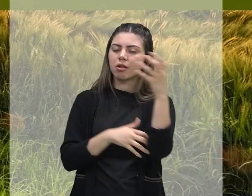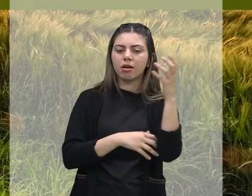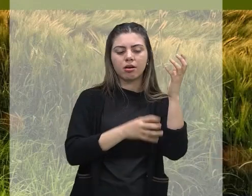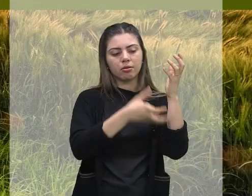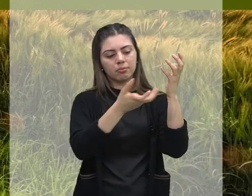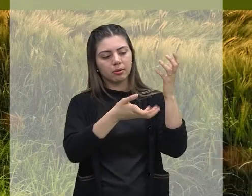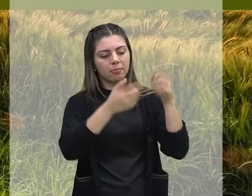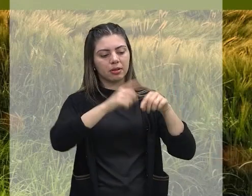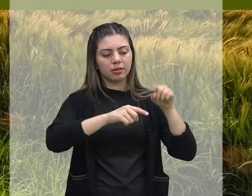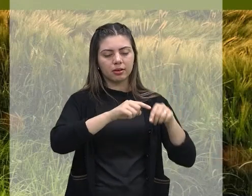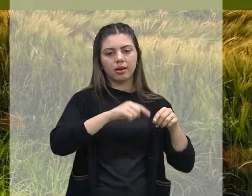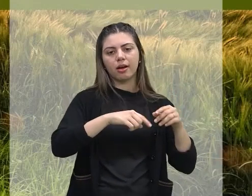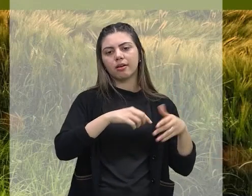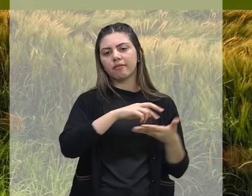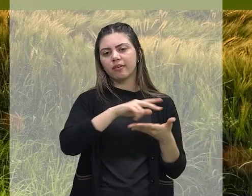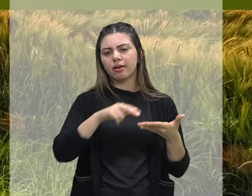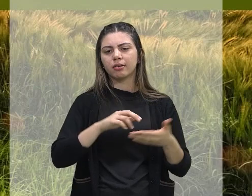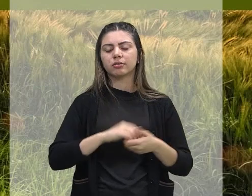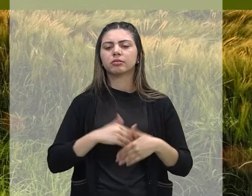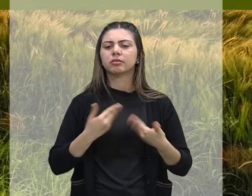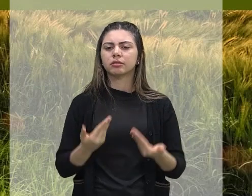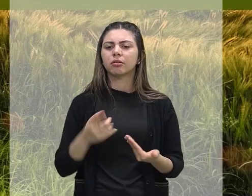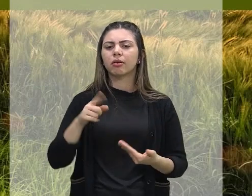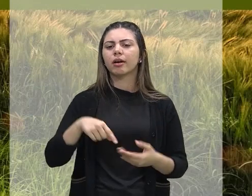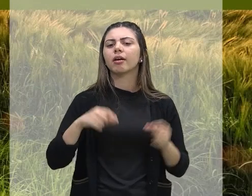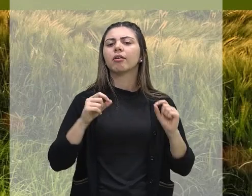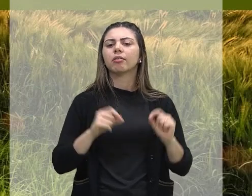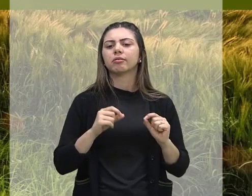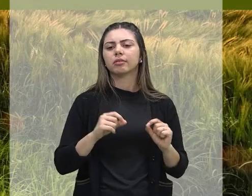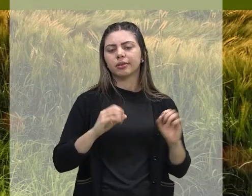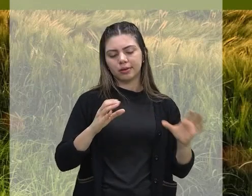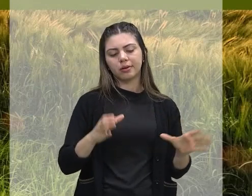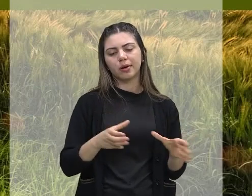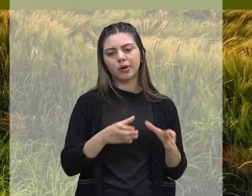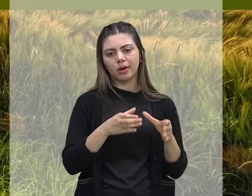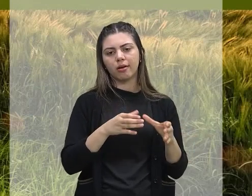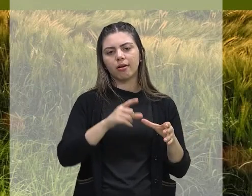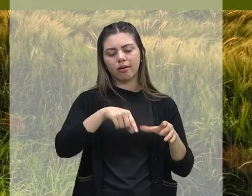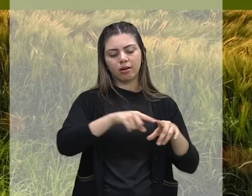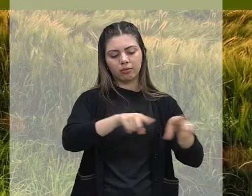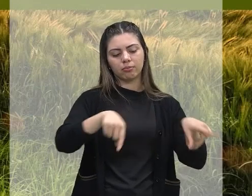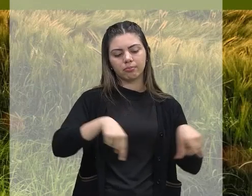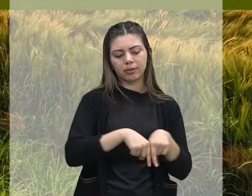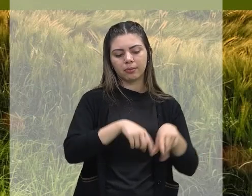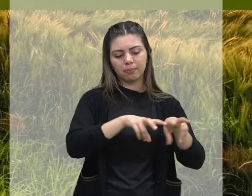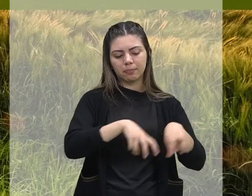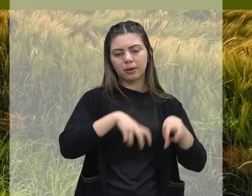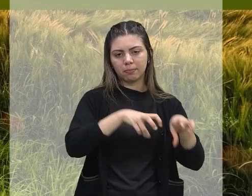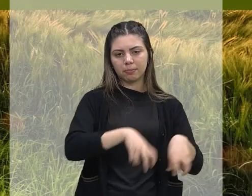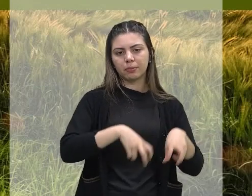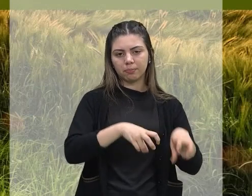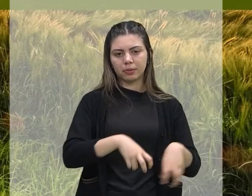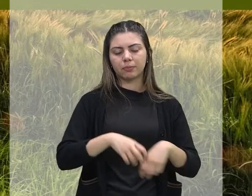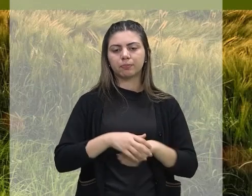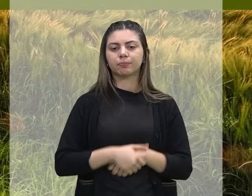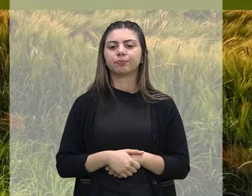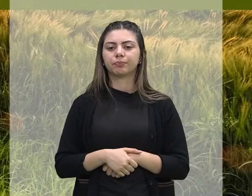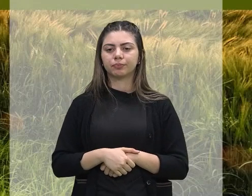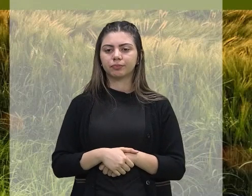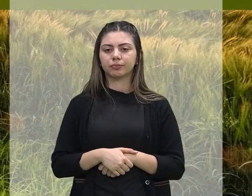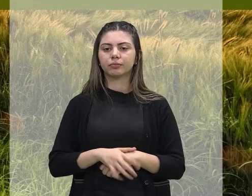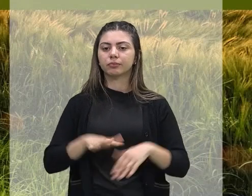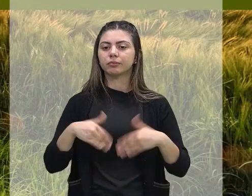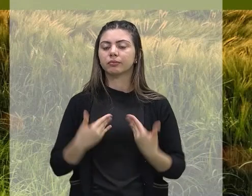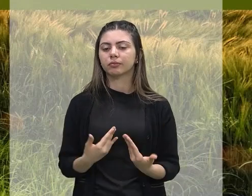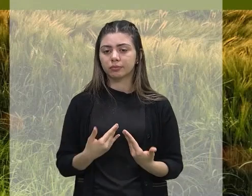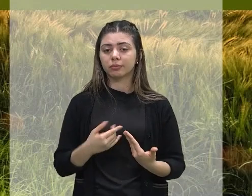Então, essas atividades, elas fazem parte, né, do âmbito rural, não é verdade? Então, essas atividades